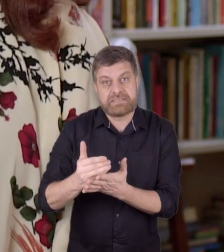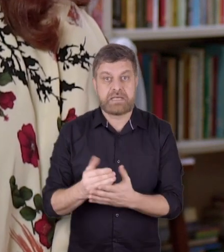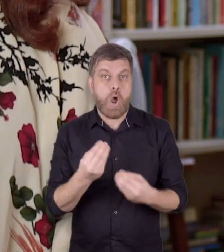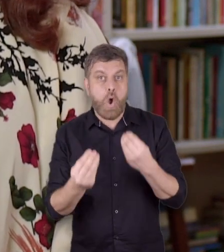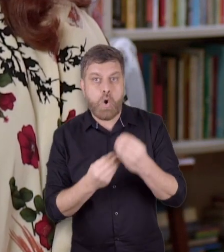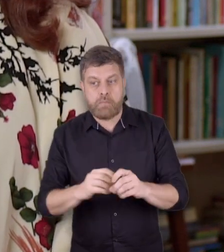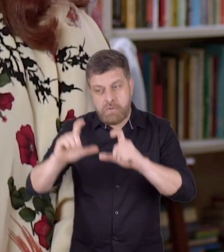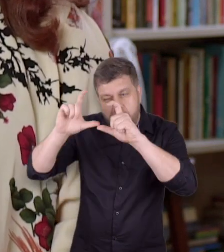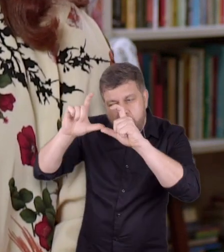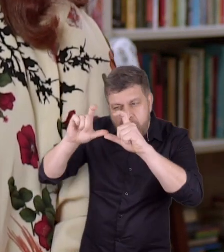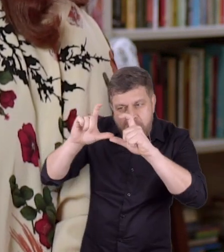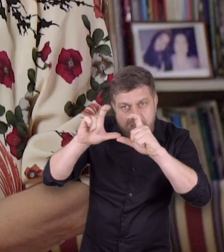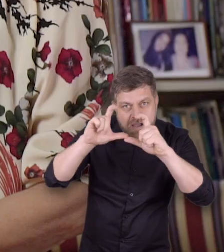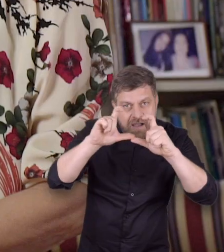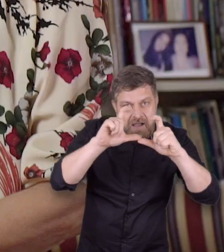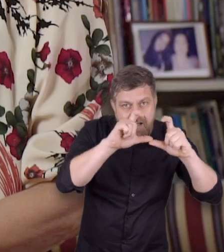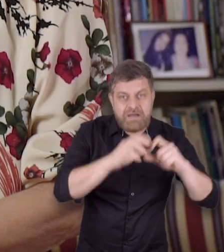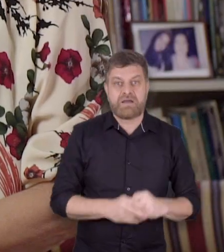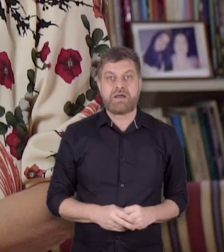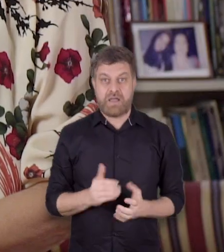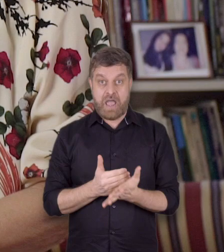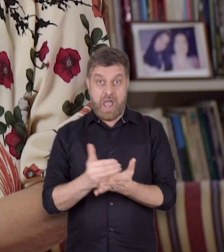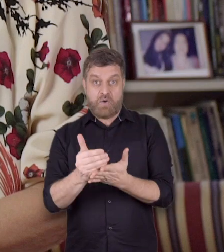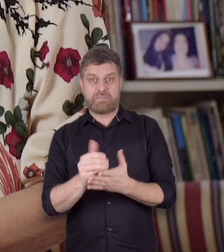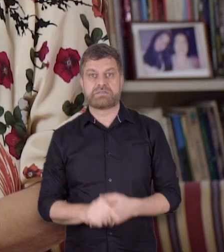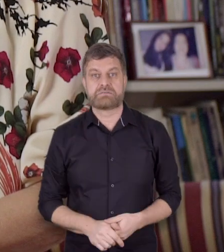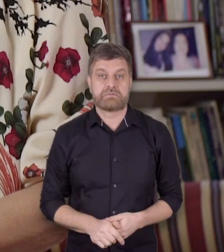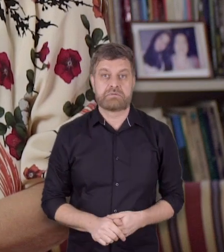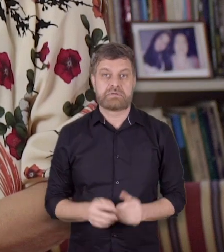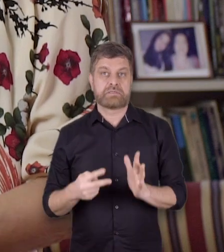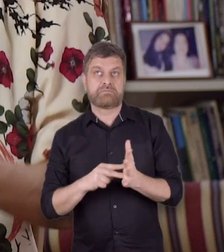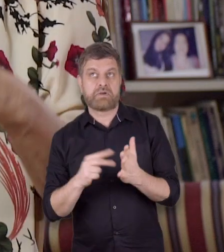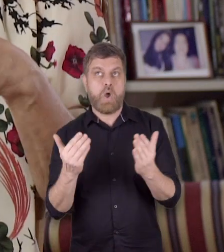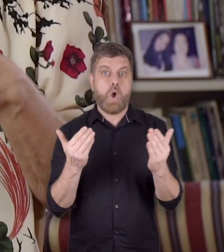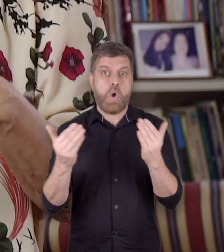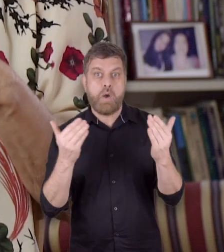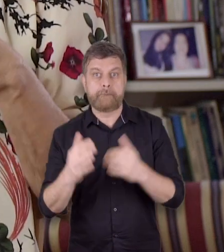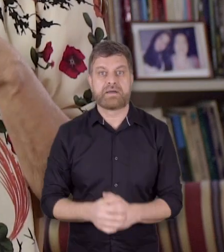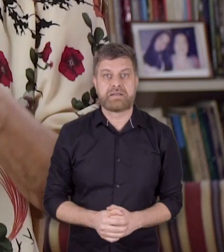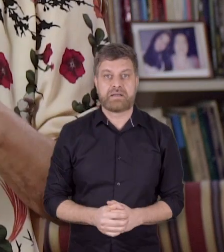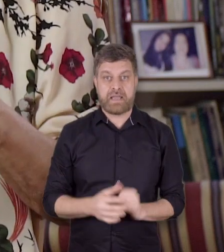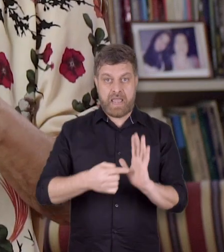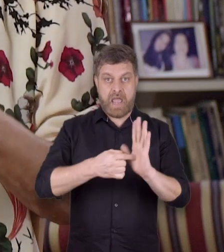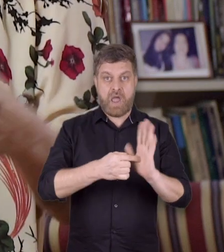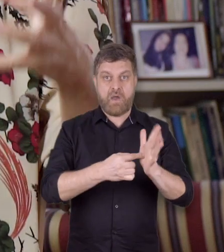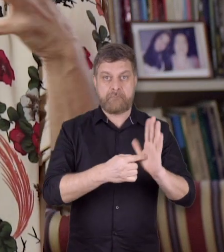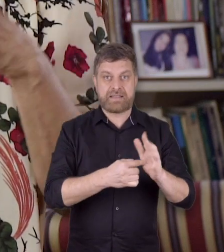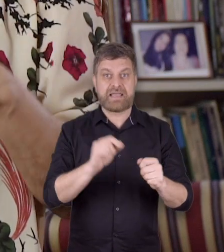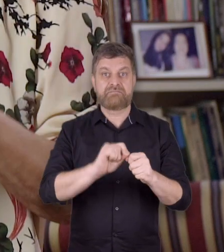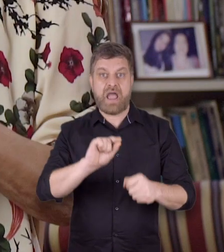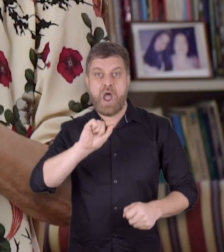câmera fotográfica. A câmera fotográfica não é outra coisa senão uma máquina